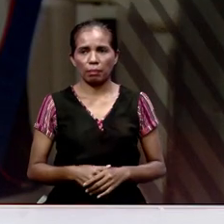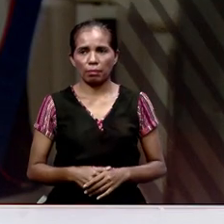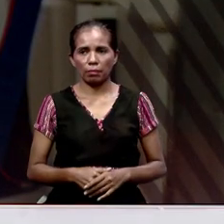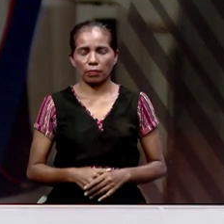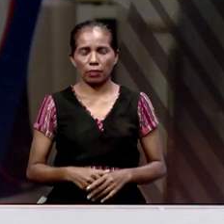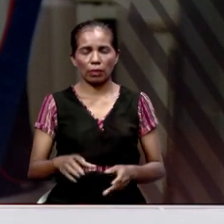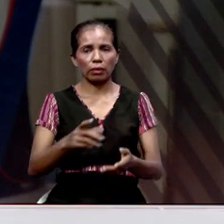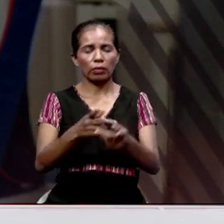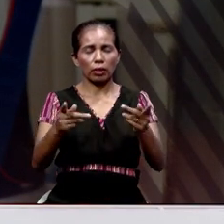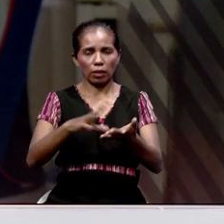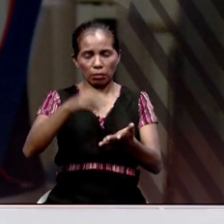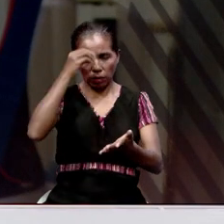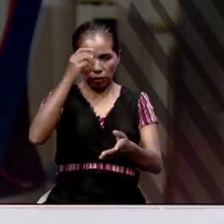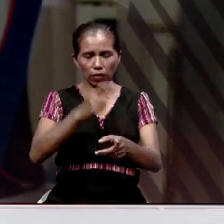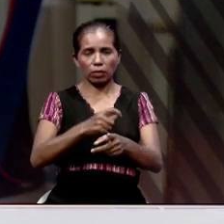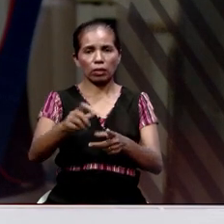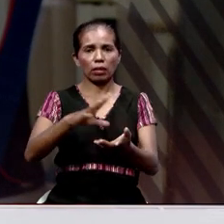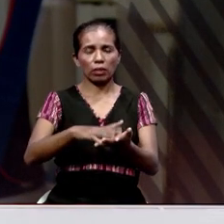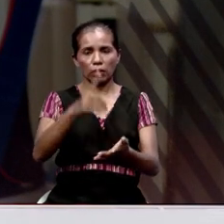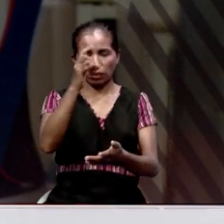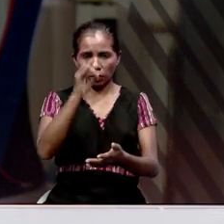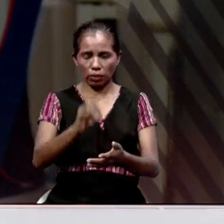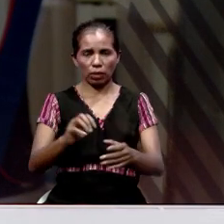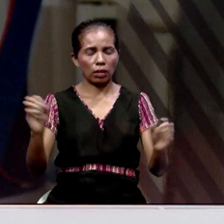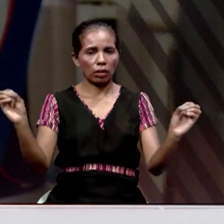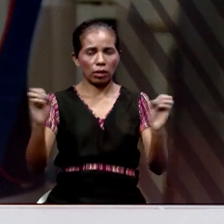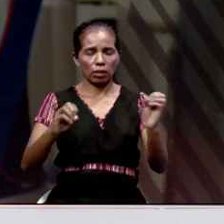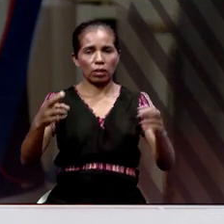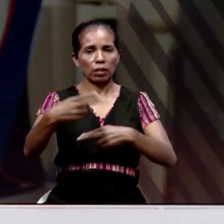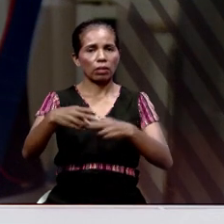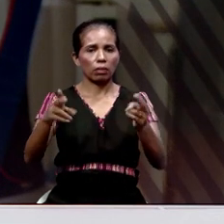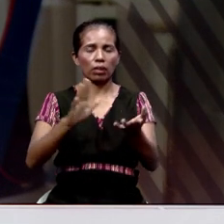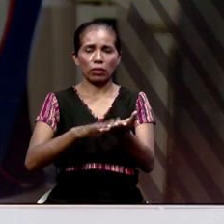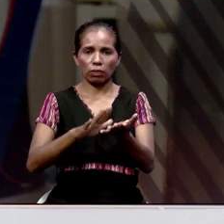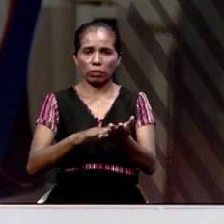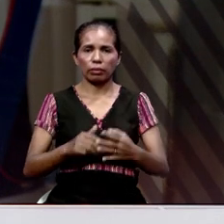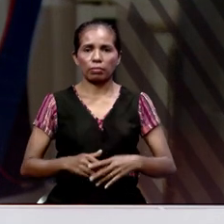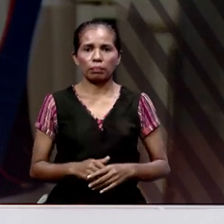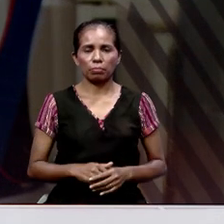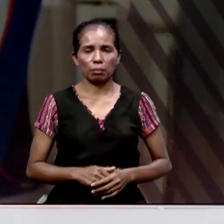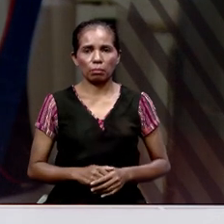Centro de Aprendizagem na Formação Escolar Dili, menos sala de aula.